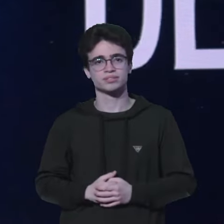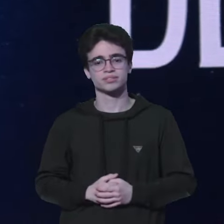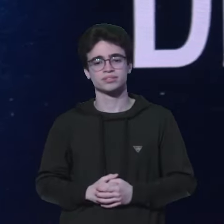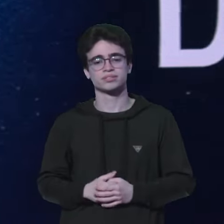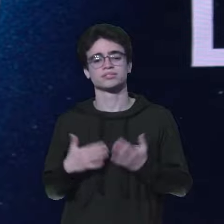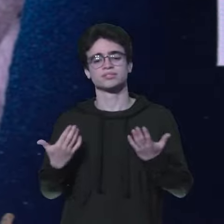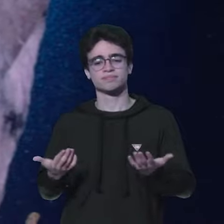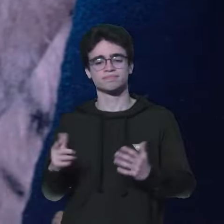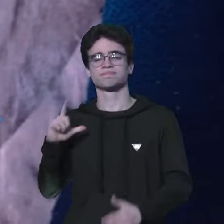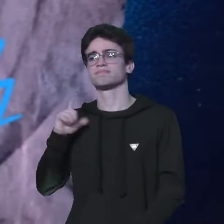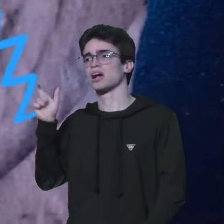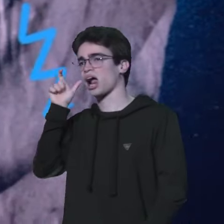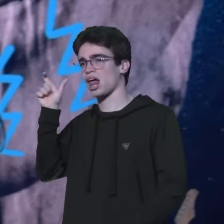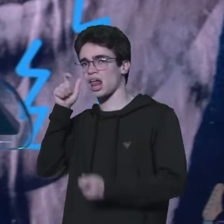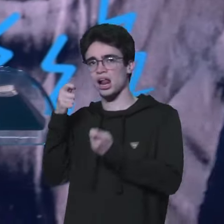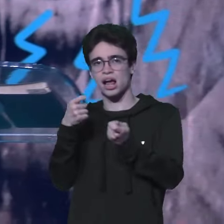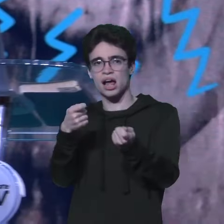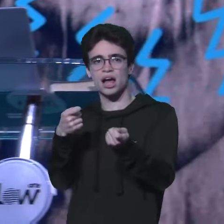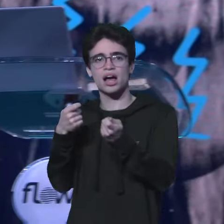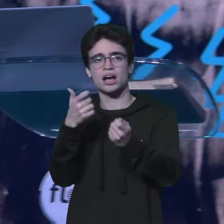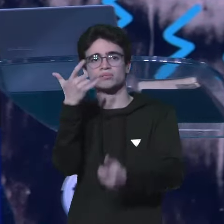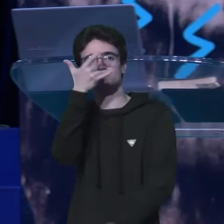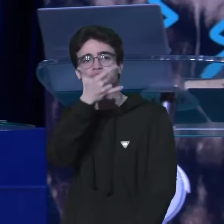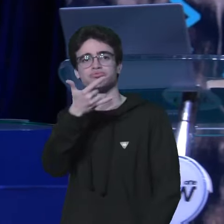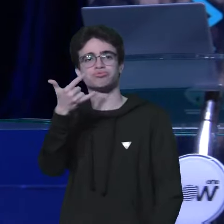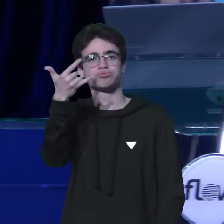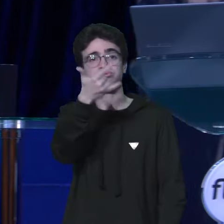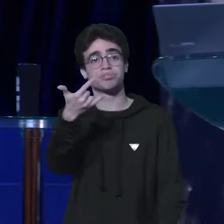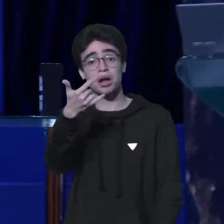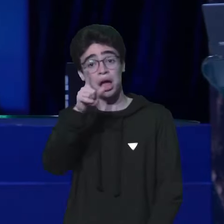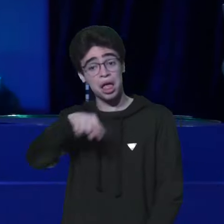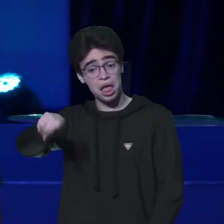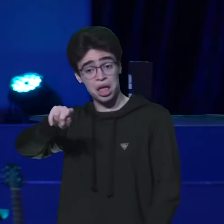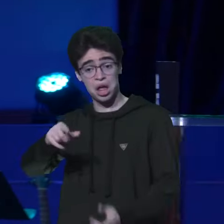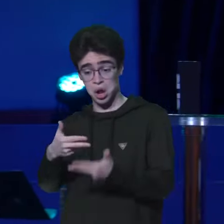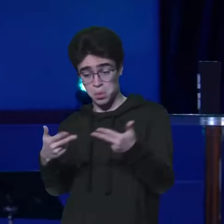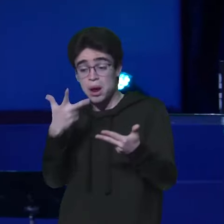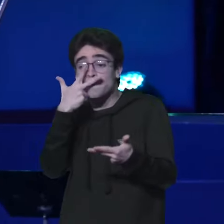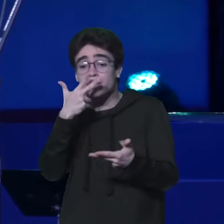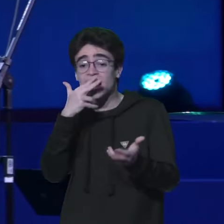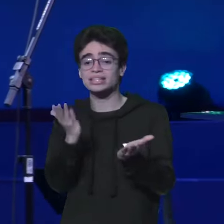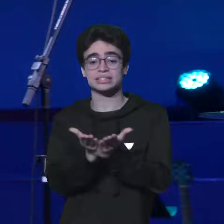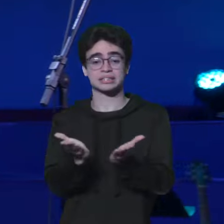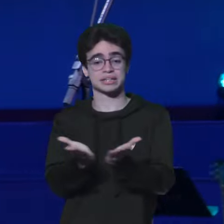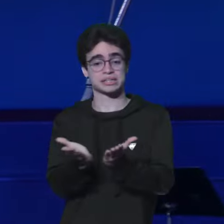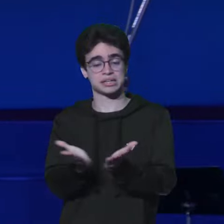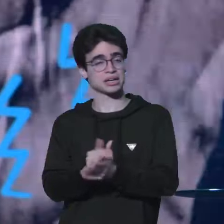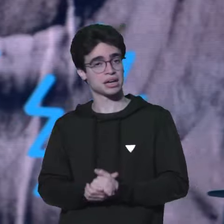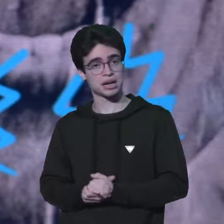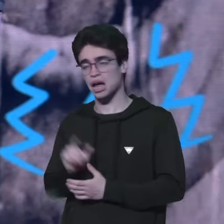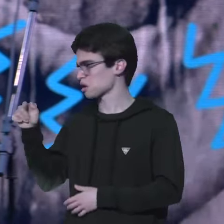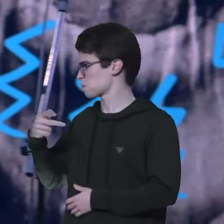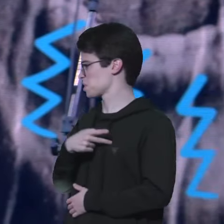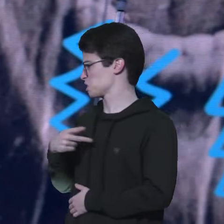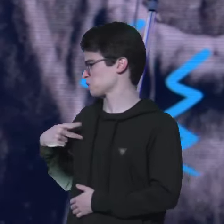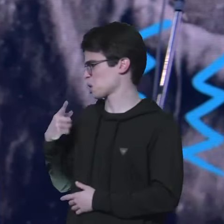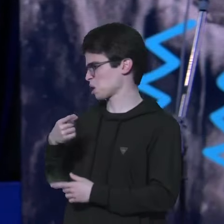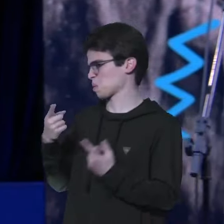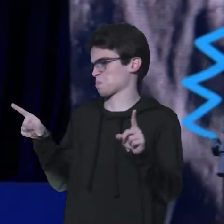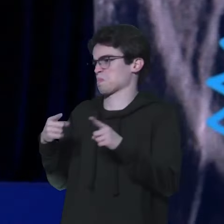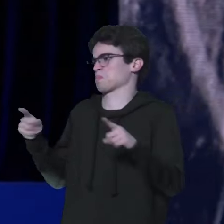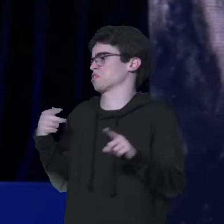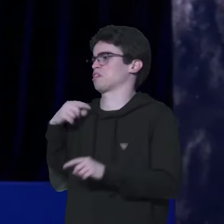As vozes de Piton vão te enganando, e vão te enganando com coisa crente. Porque às vezes, não, pastor, eu não vejo essas músicas aí do